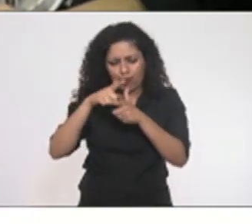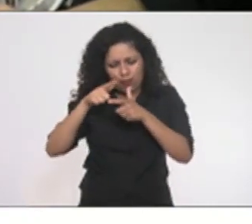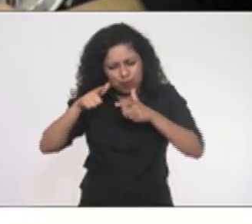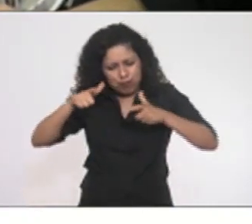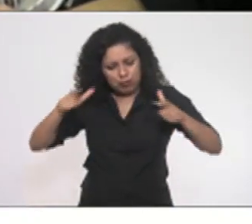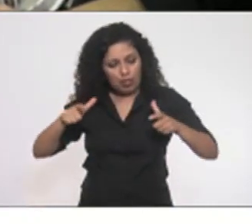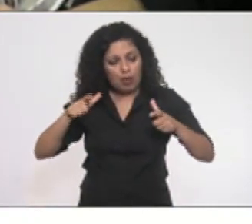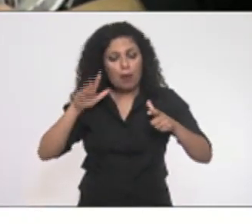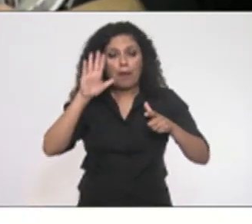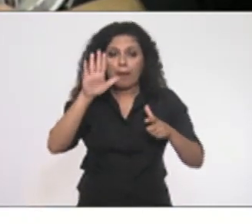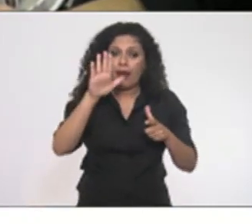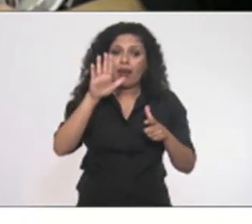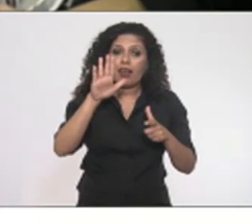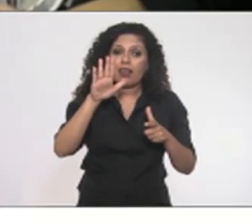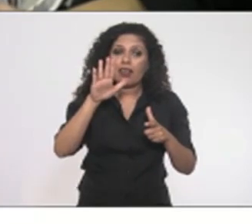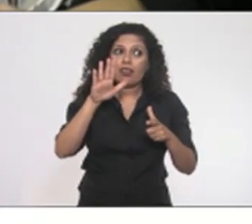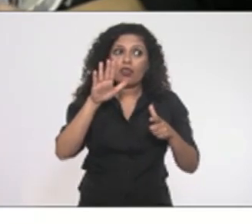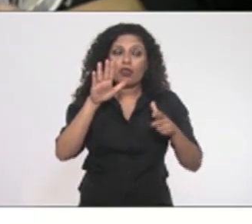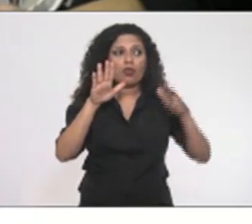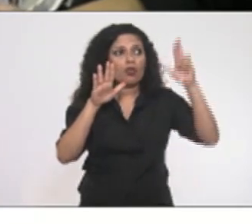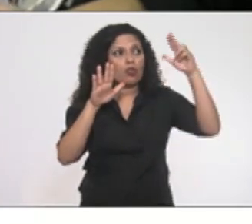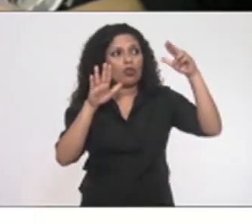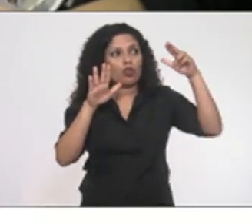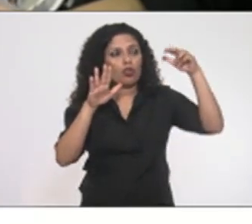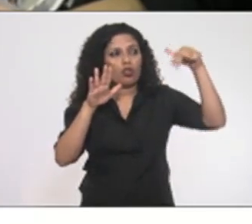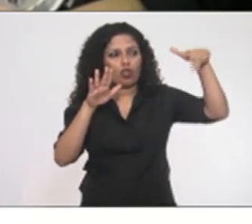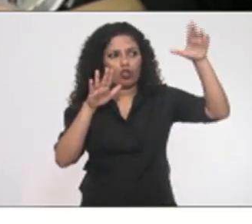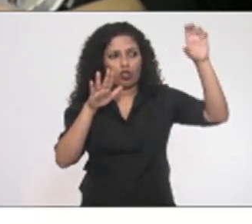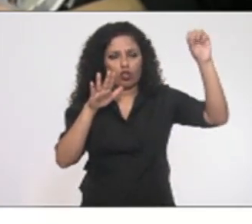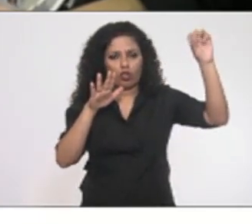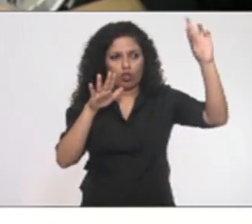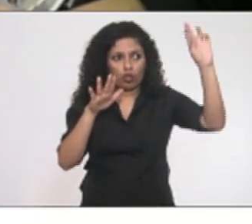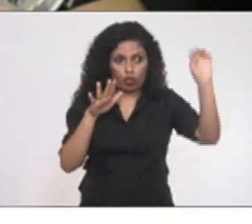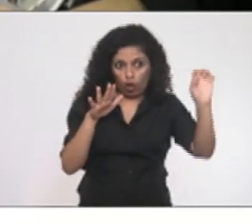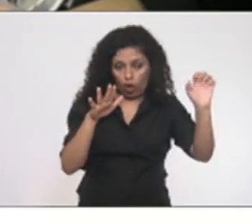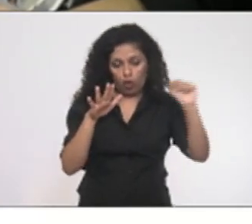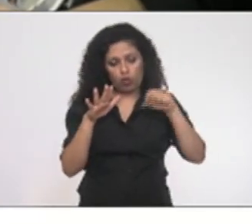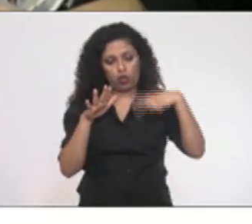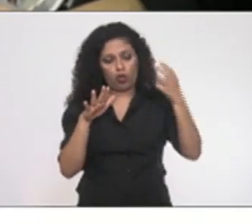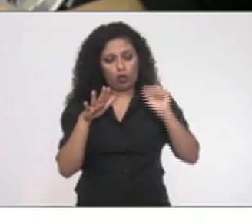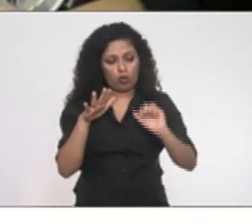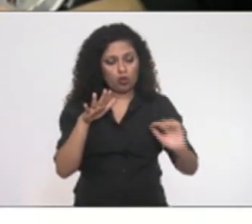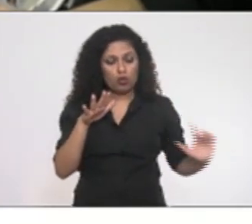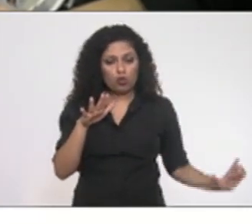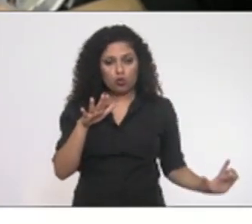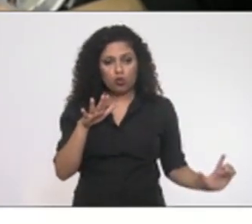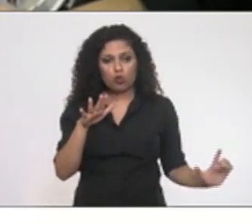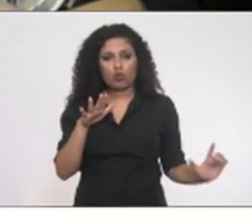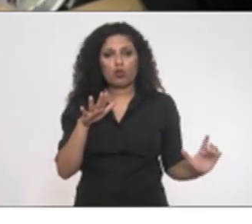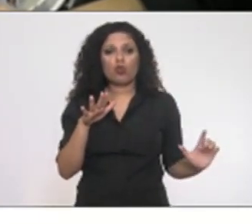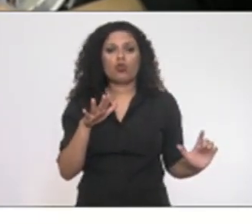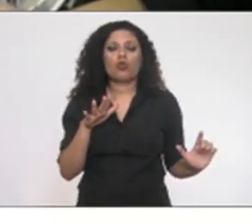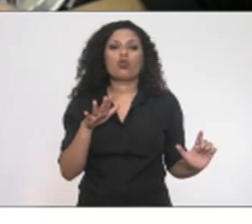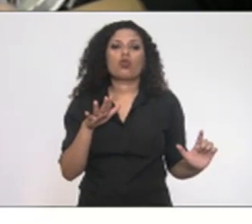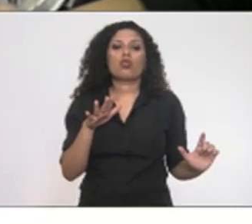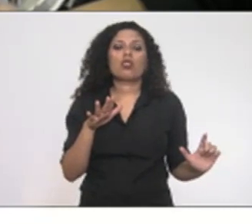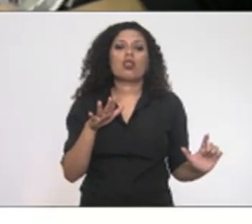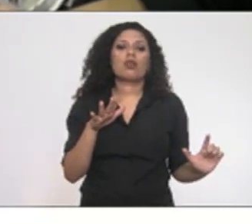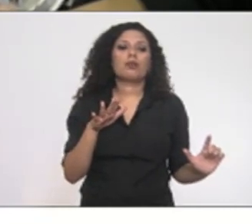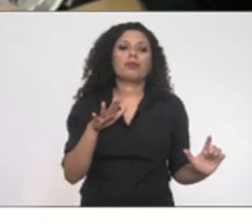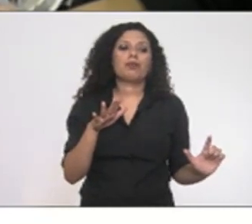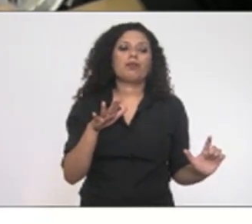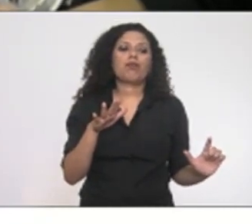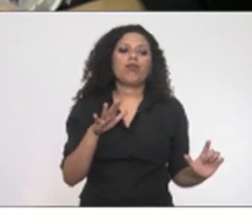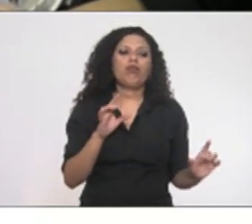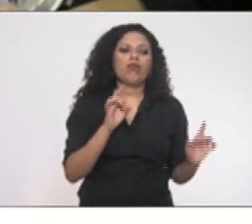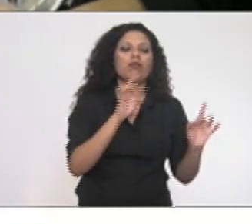Eventualmente, a arrecadação da malha do Nordeste ou da malha do Sul sejam maiores do que eles teriam direito, porque a remuneração é regular, e